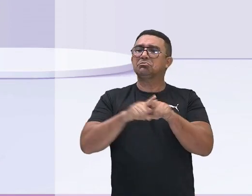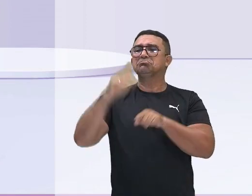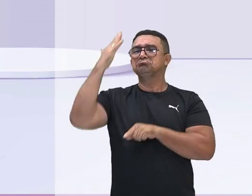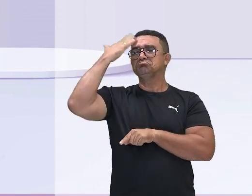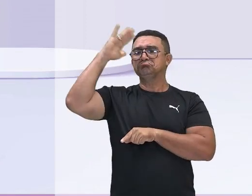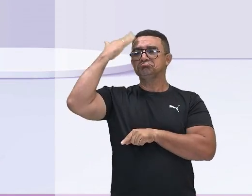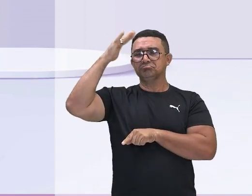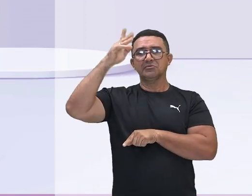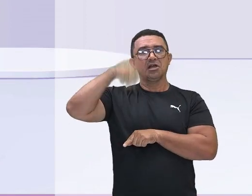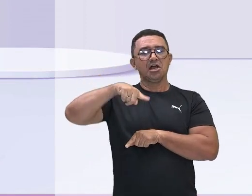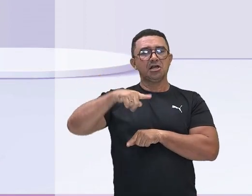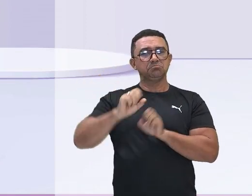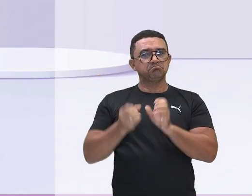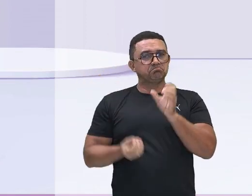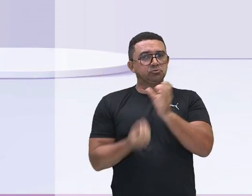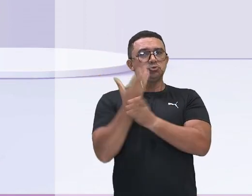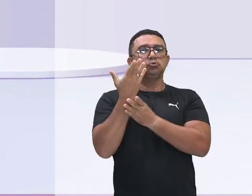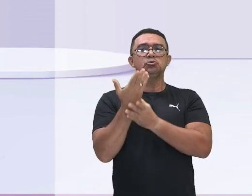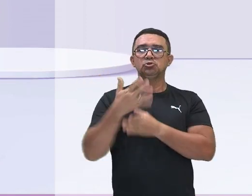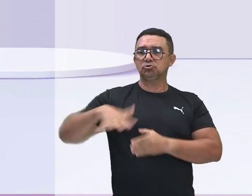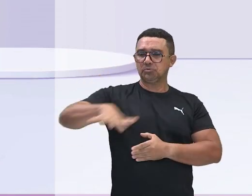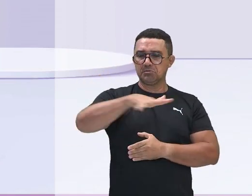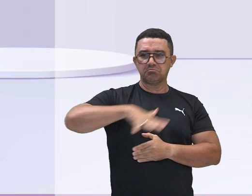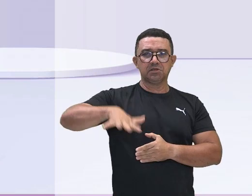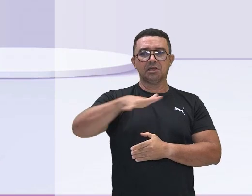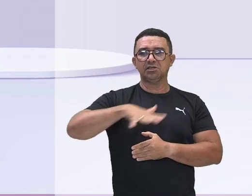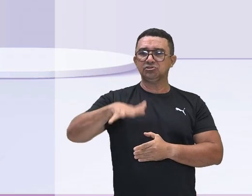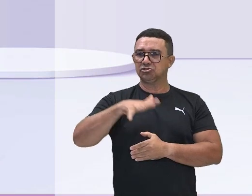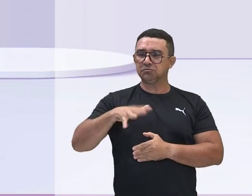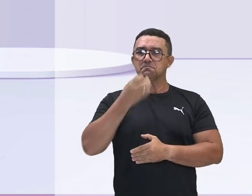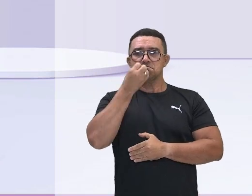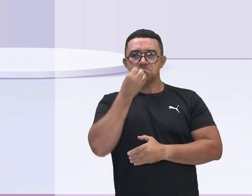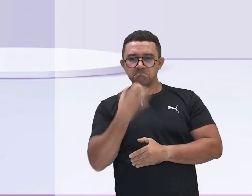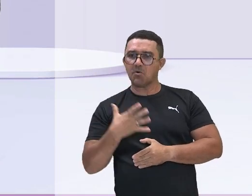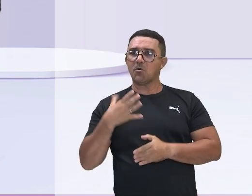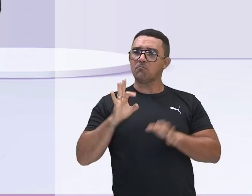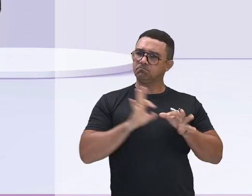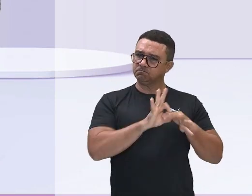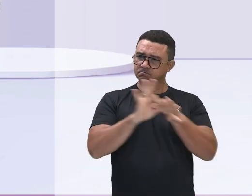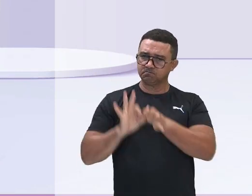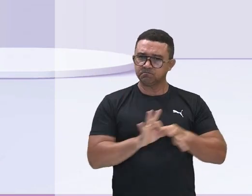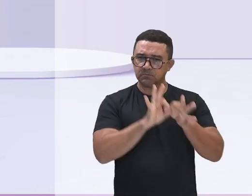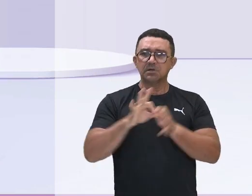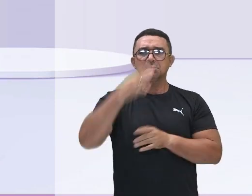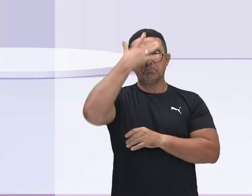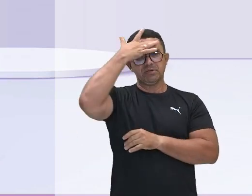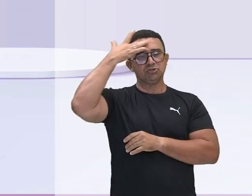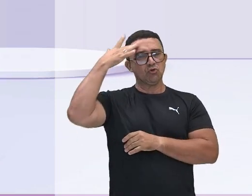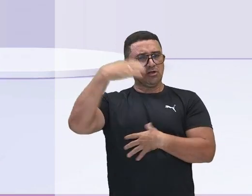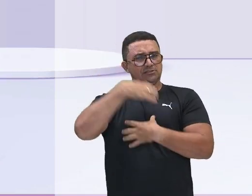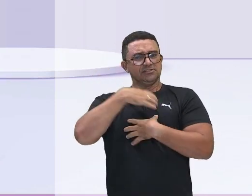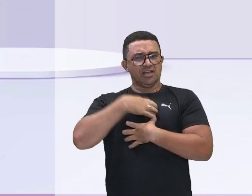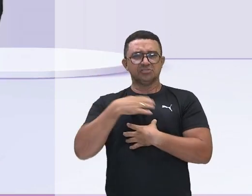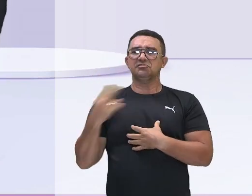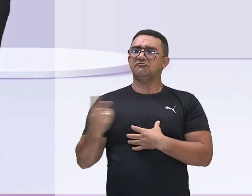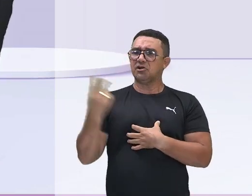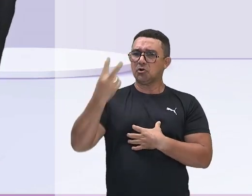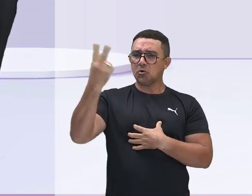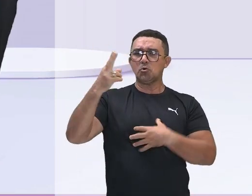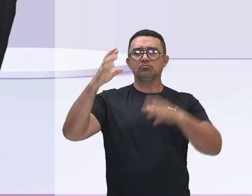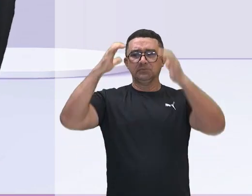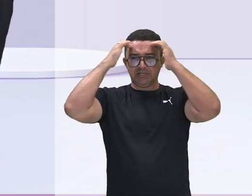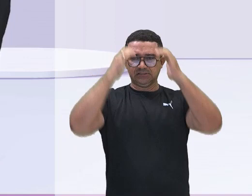de confiança e solidariedade, onde as pessoas se sentem valorizadas e respeitadas, tá?